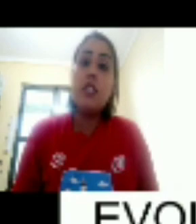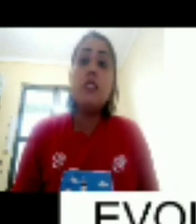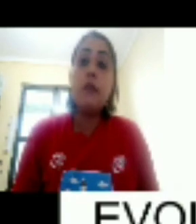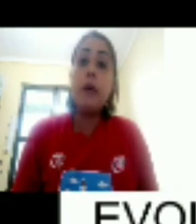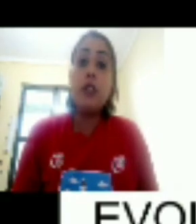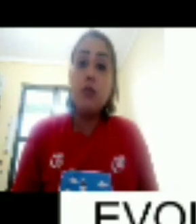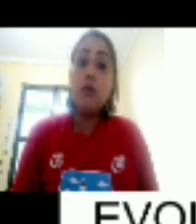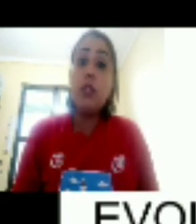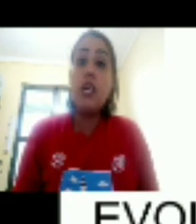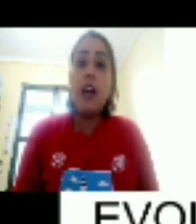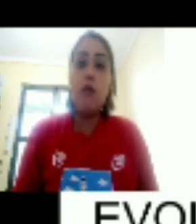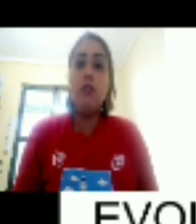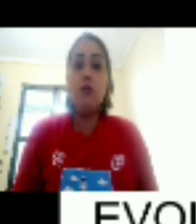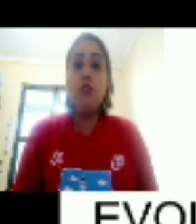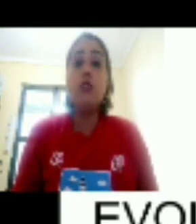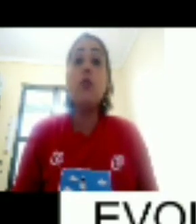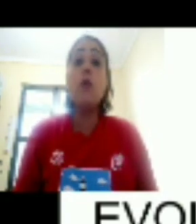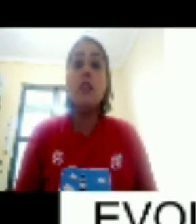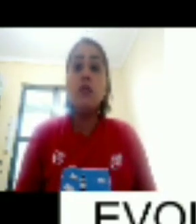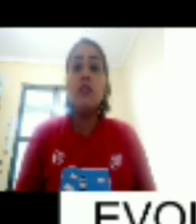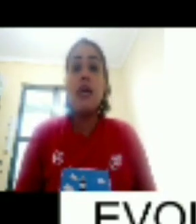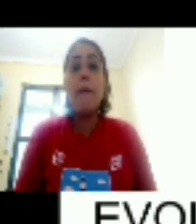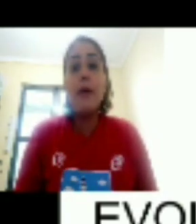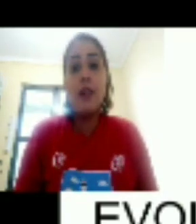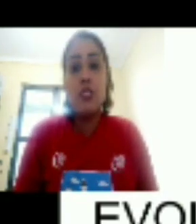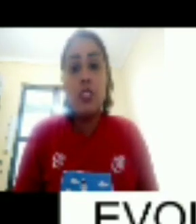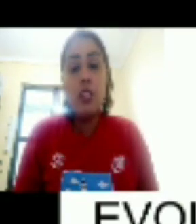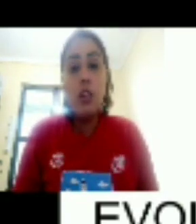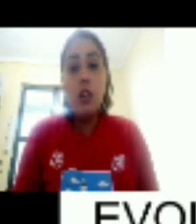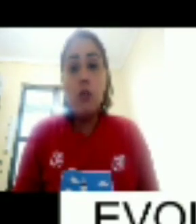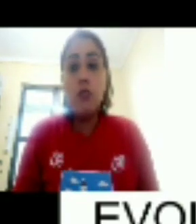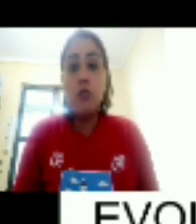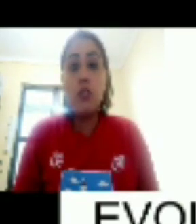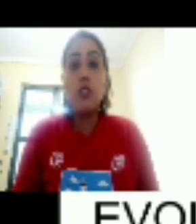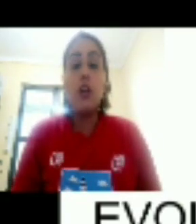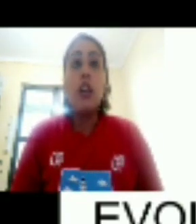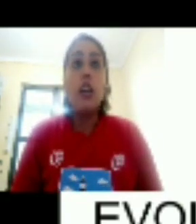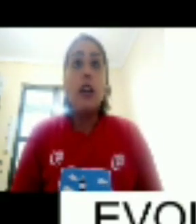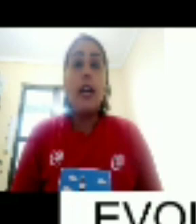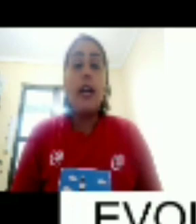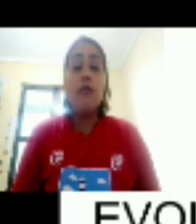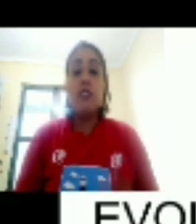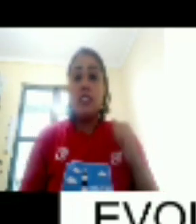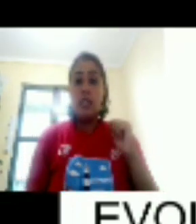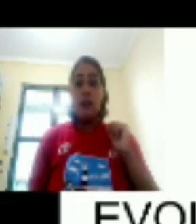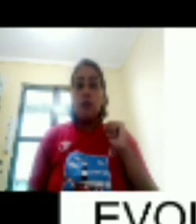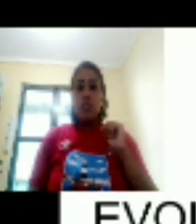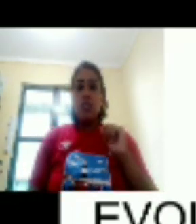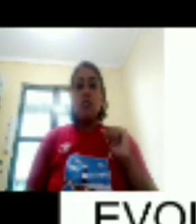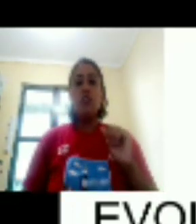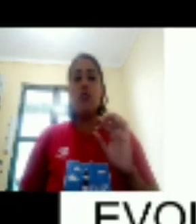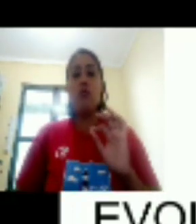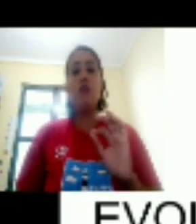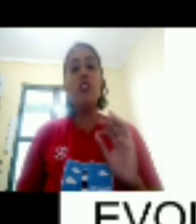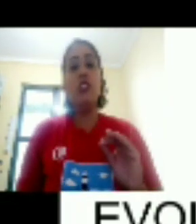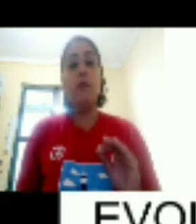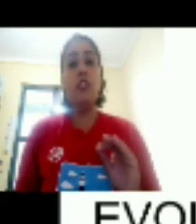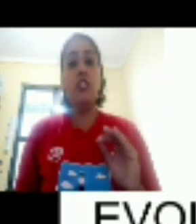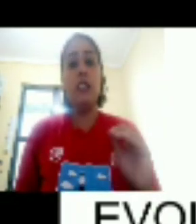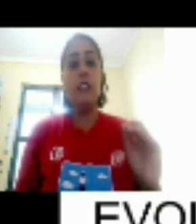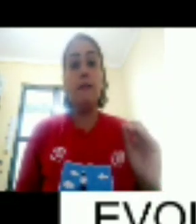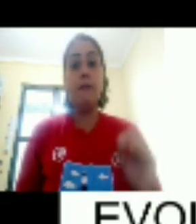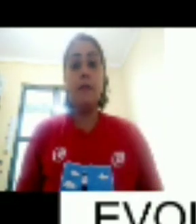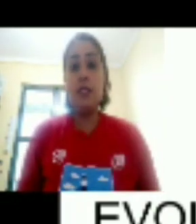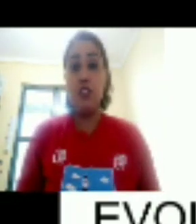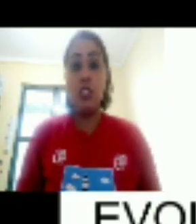o conhecimento do que é o SUS, do quanto se abrange o SUS. Quando a gente estudou os